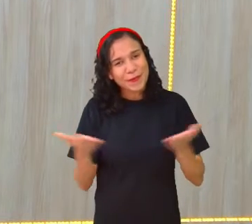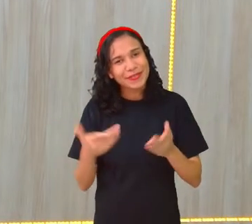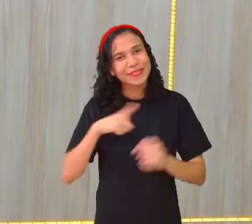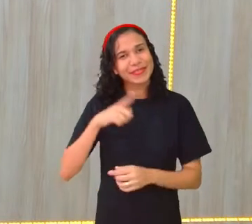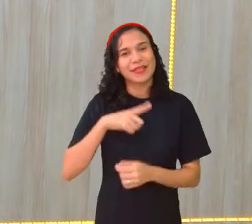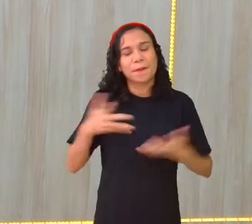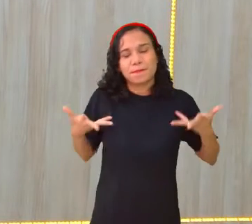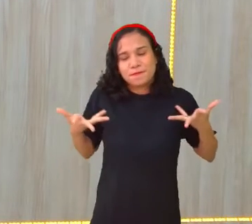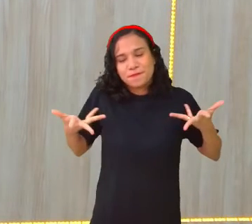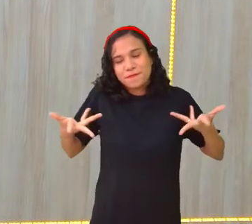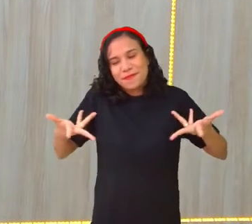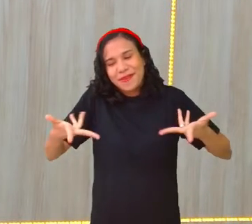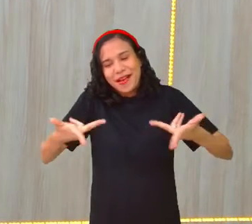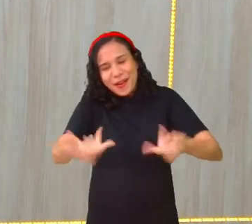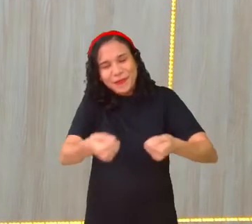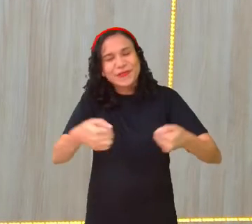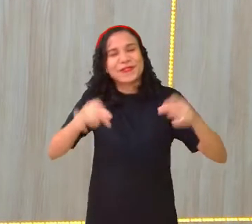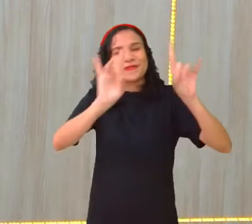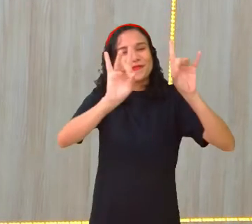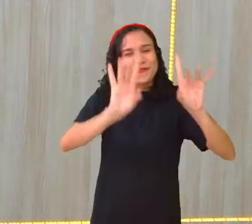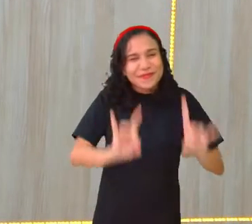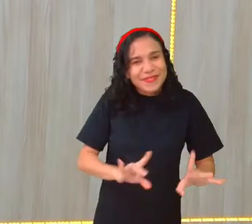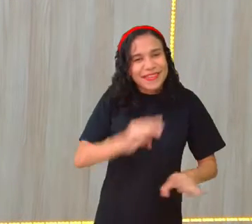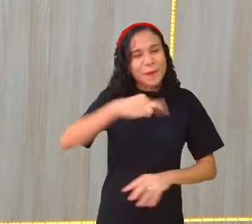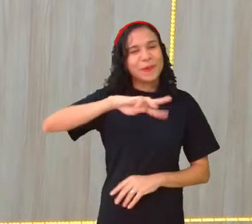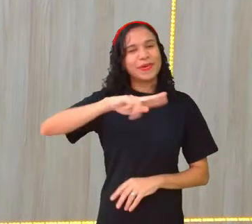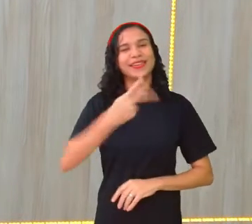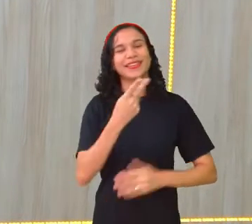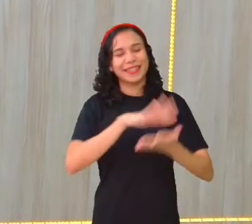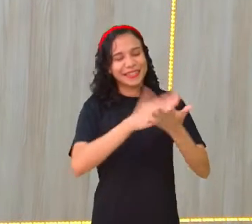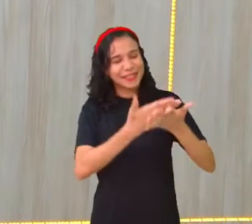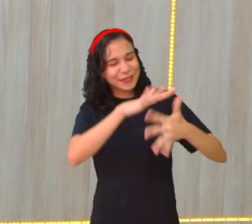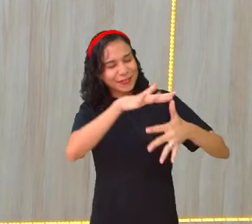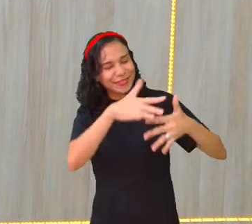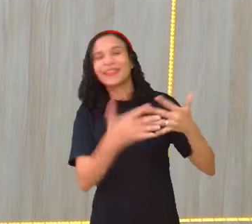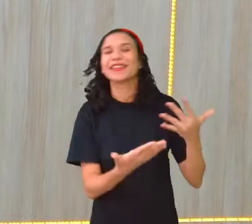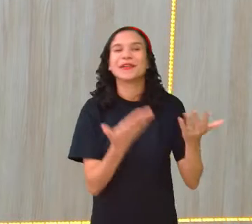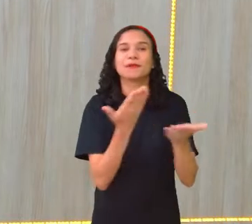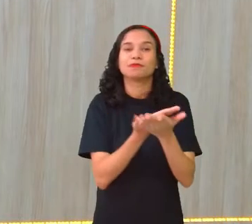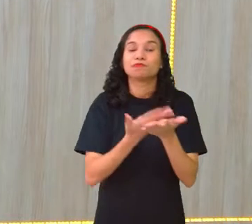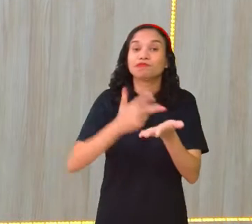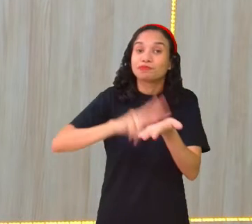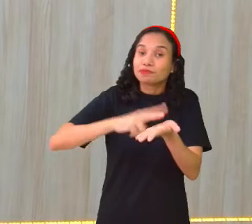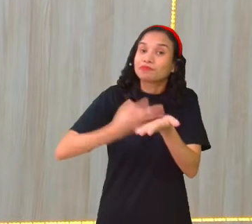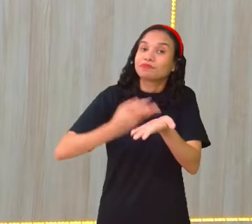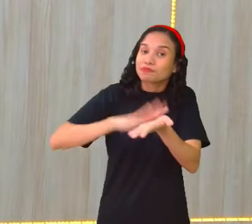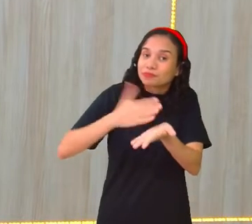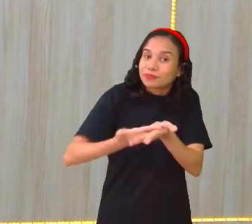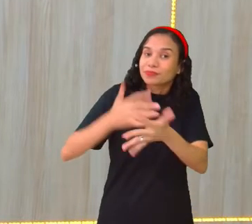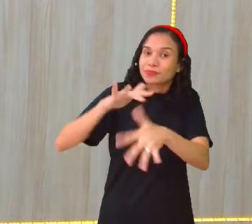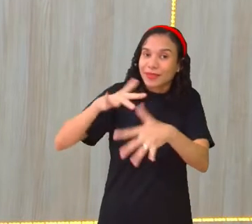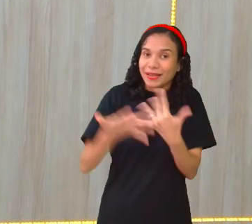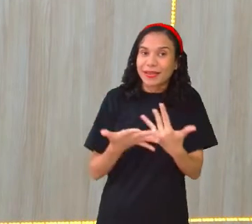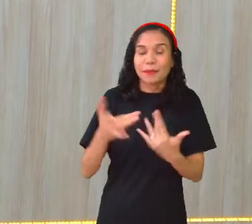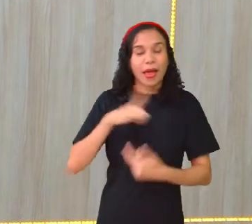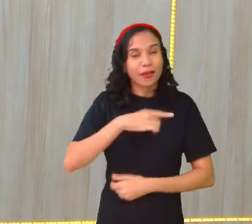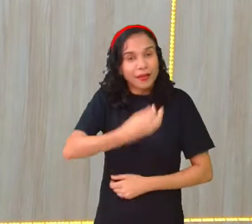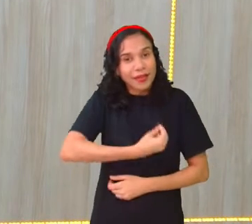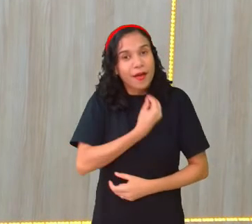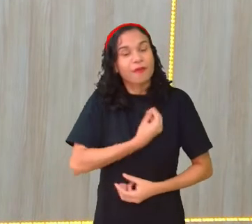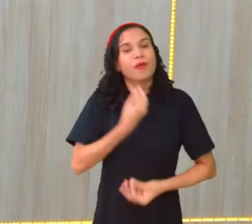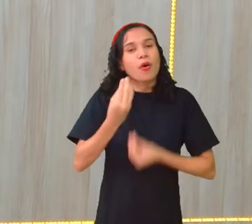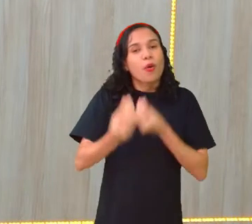da maravilhosa, queridíssima Helena, fazendo a interpretação de Libras,